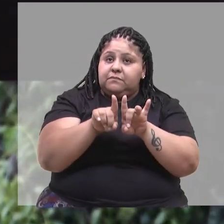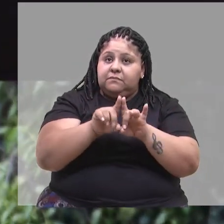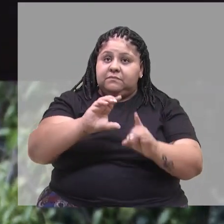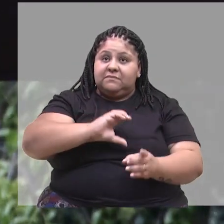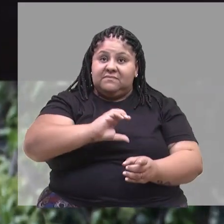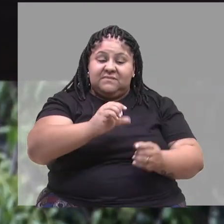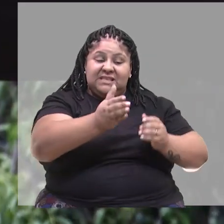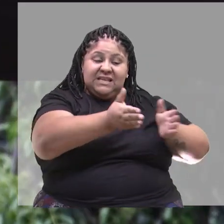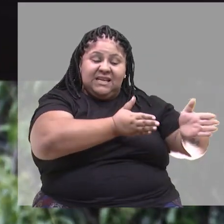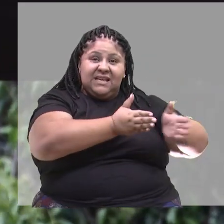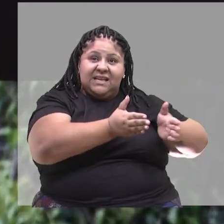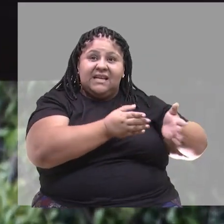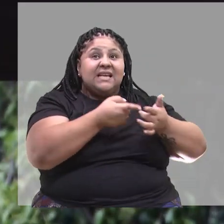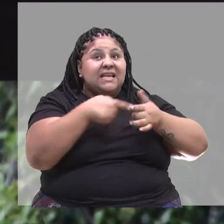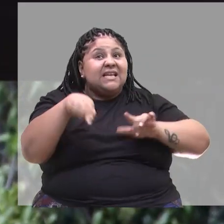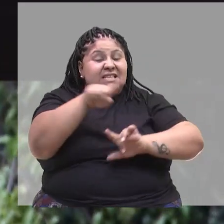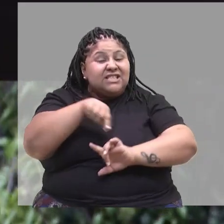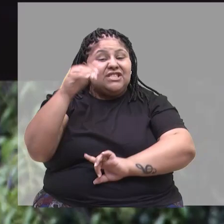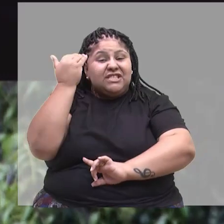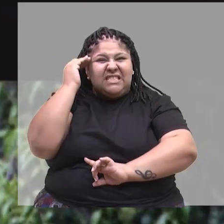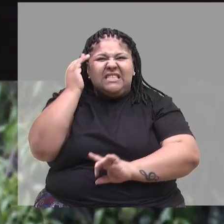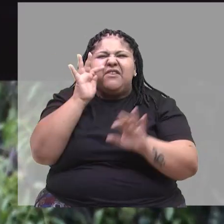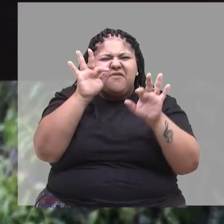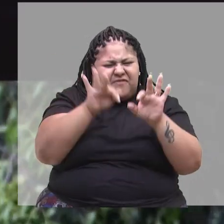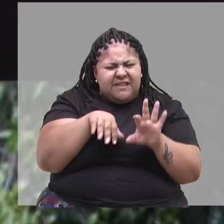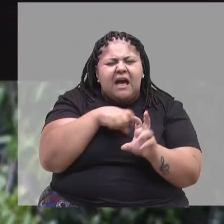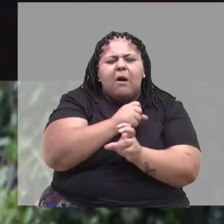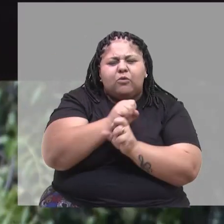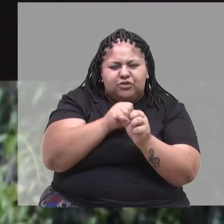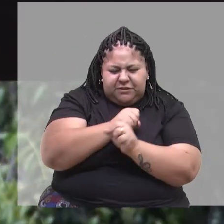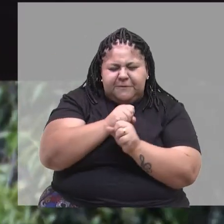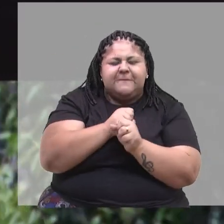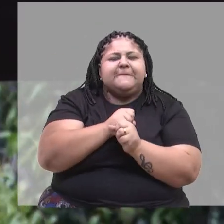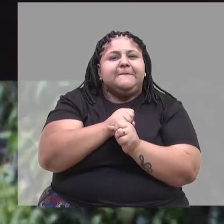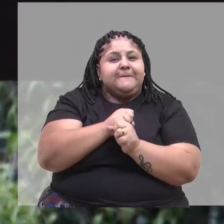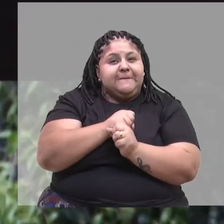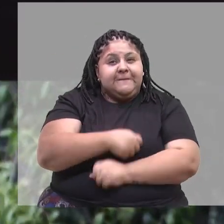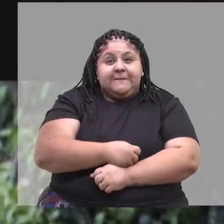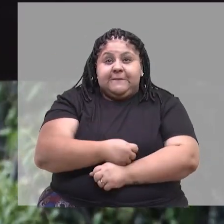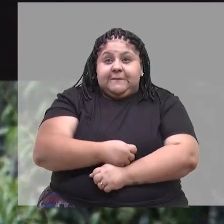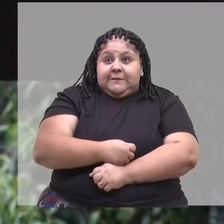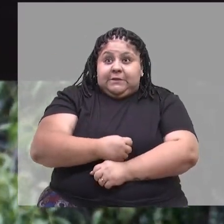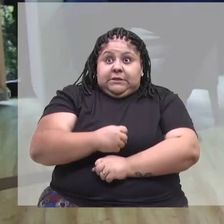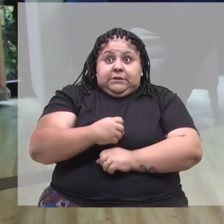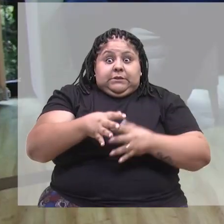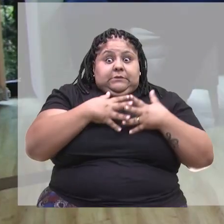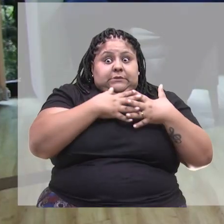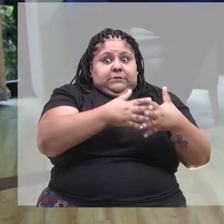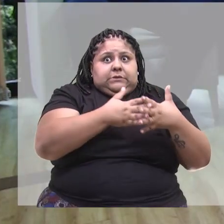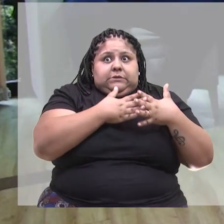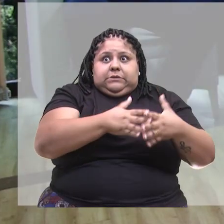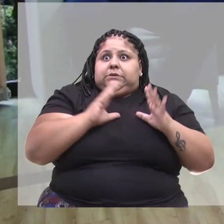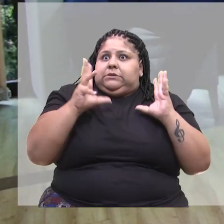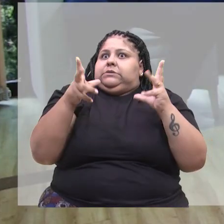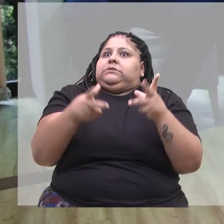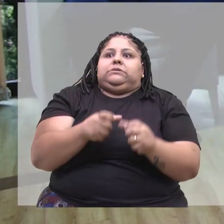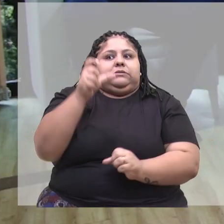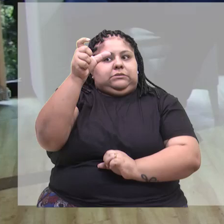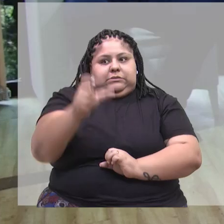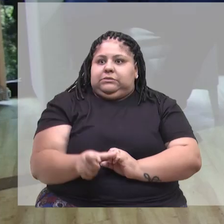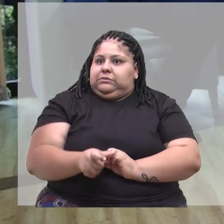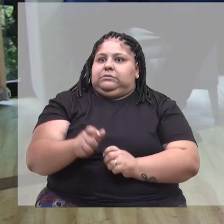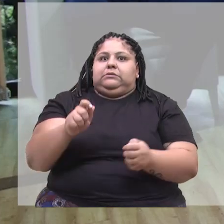da Coordenadoria de Acessibilidade. Mas a gente sabe que final de ano é uma loucura. Todo mundo